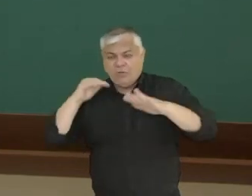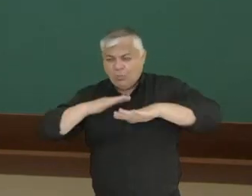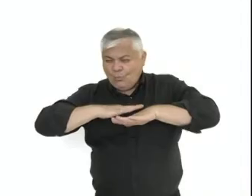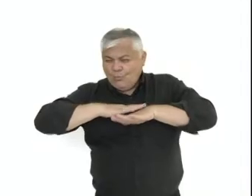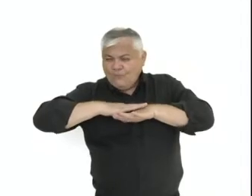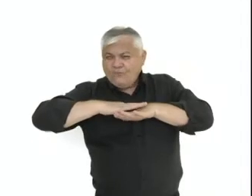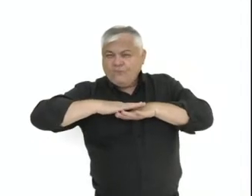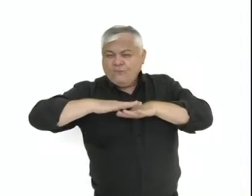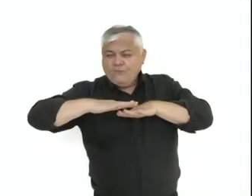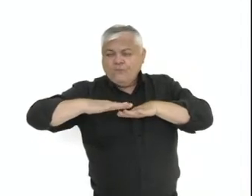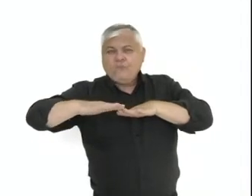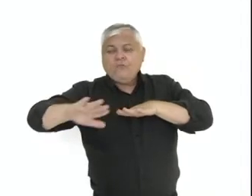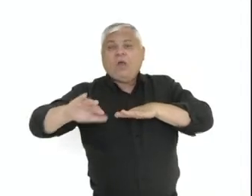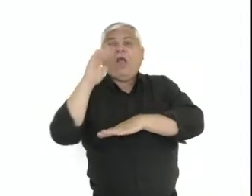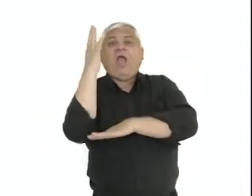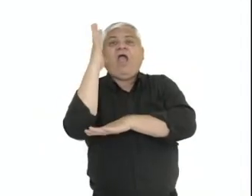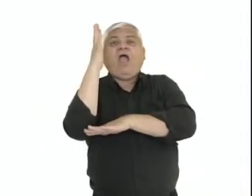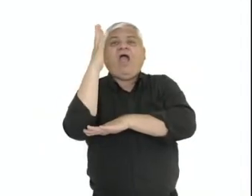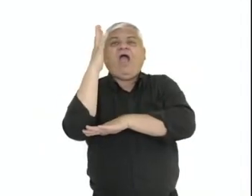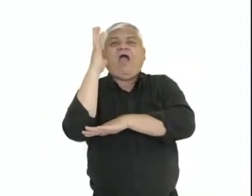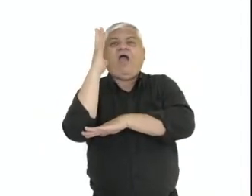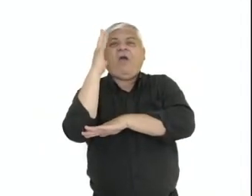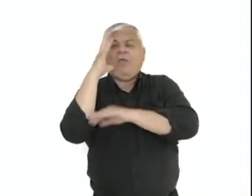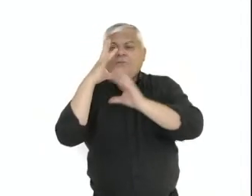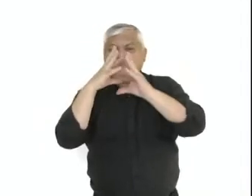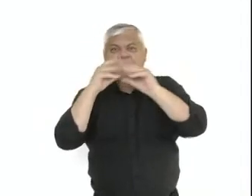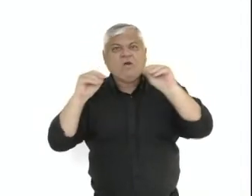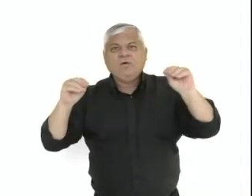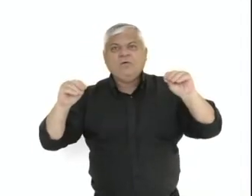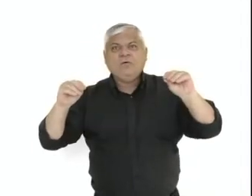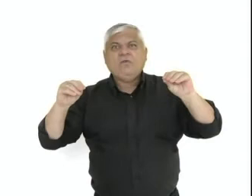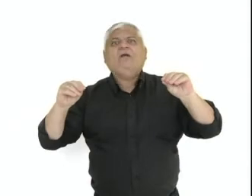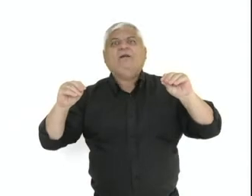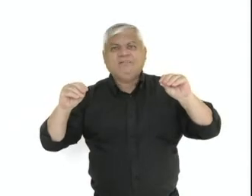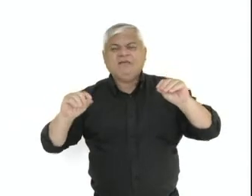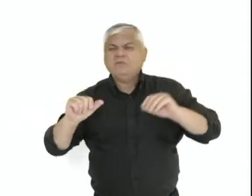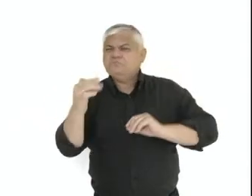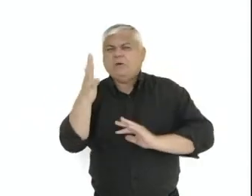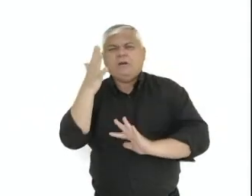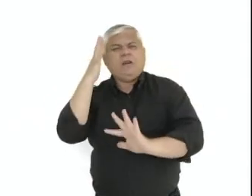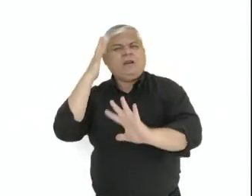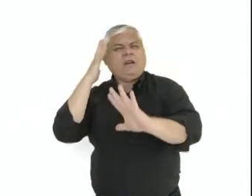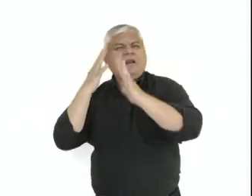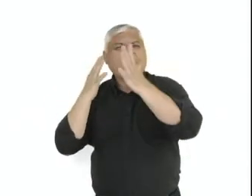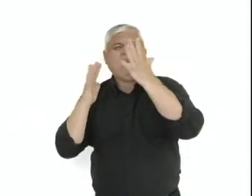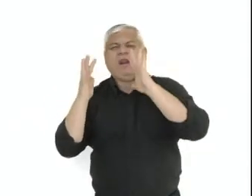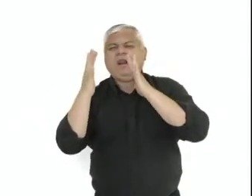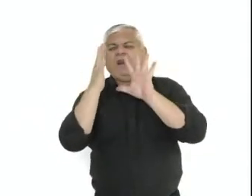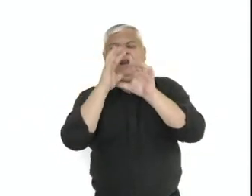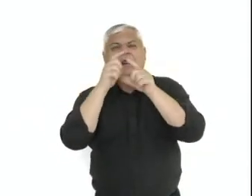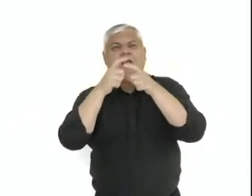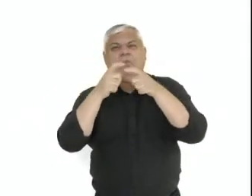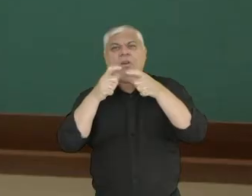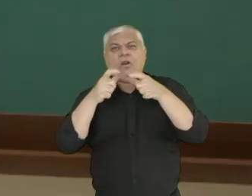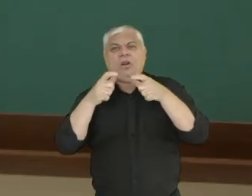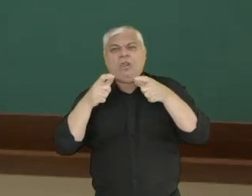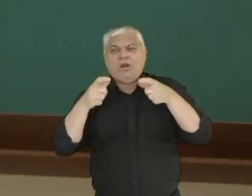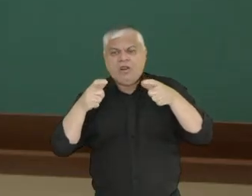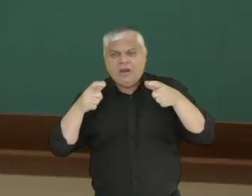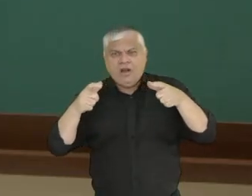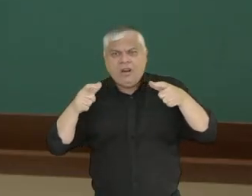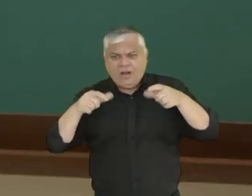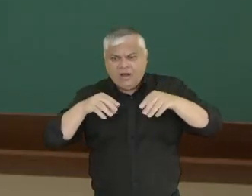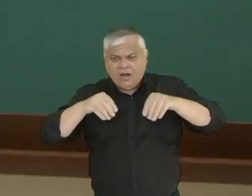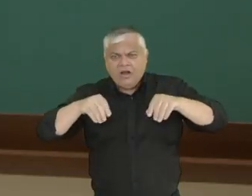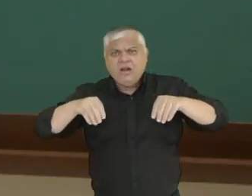foi desmatada. E toda essa área que foi desmatada para a realização do garimpo e também